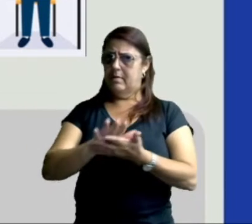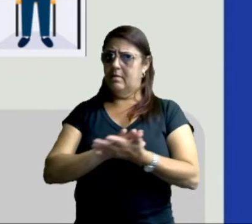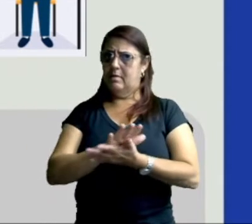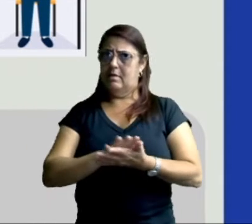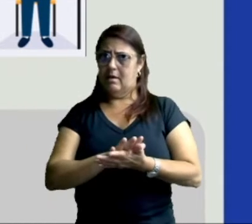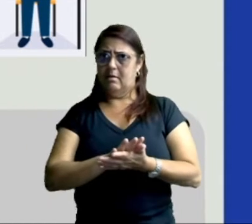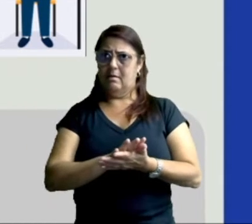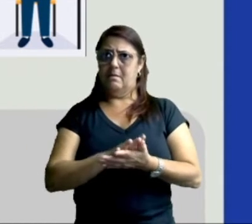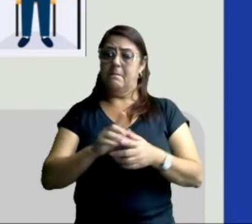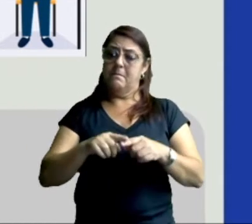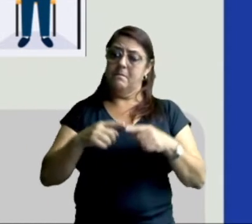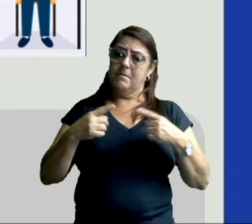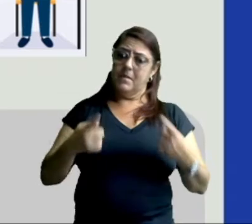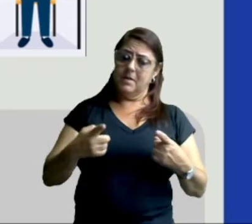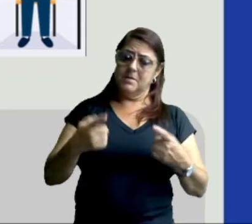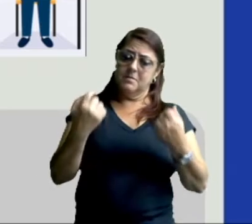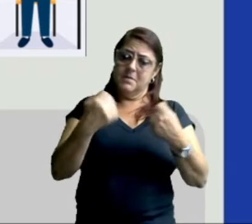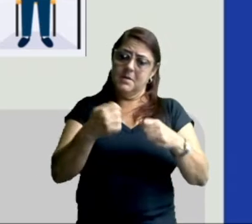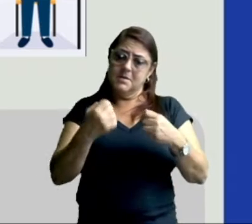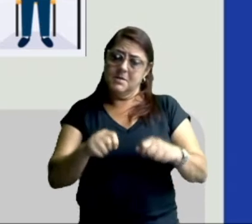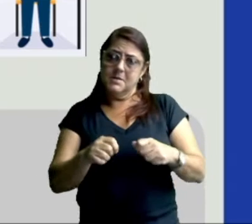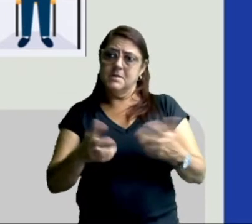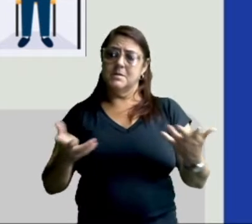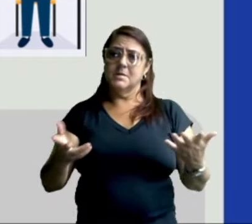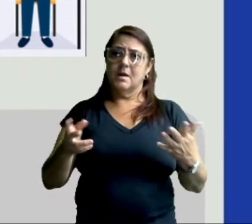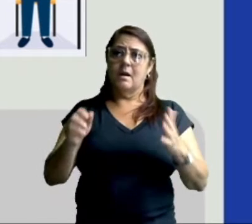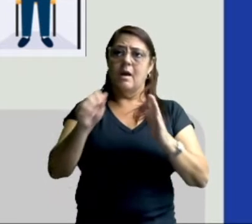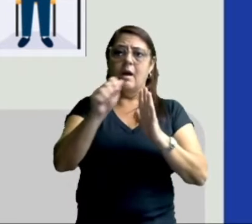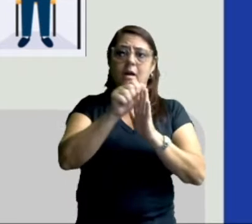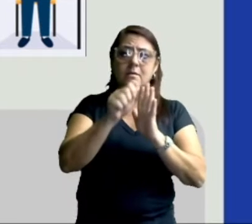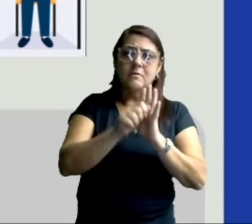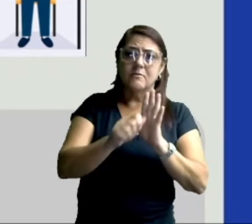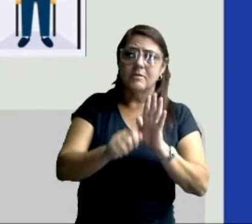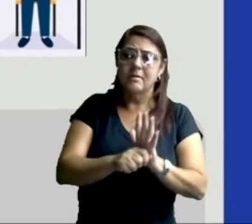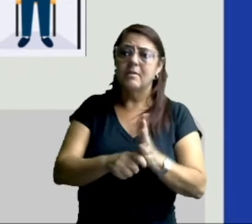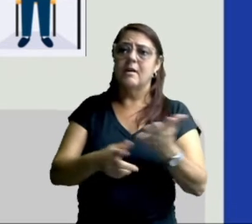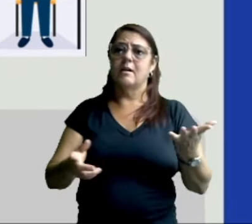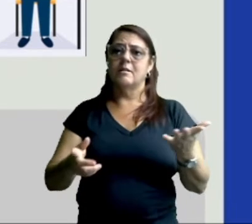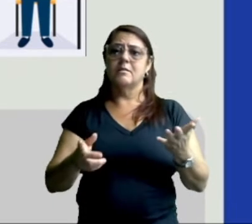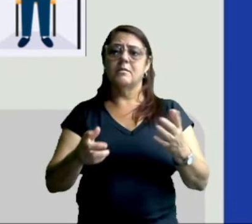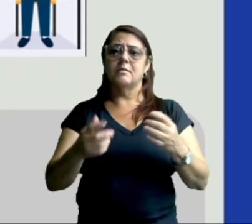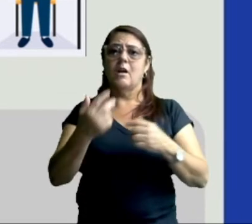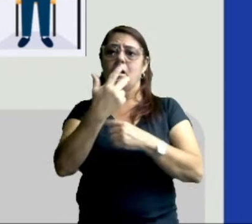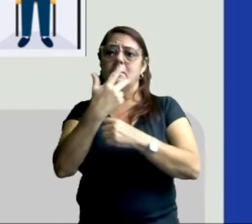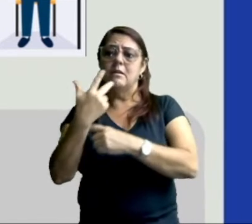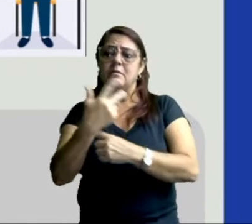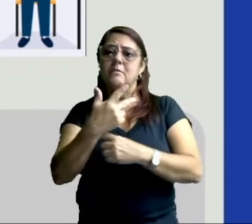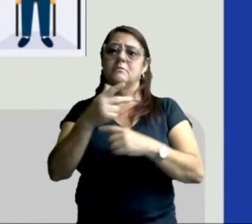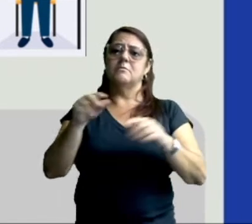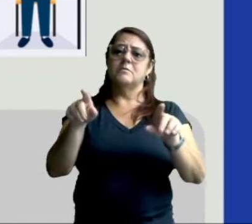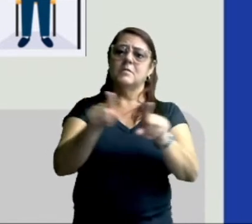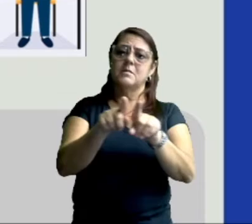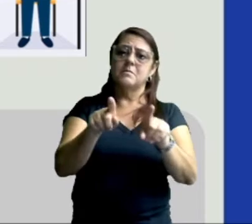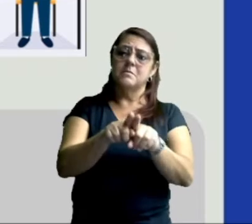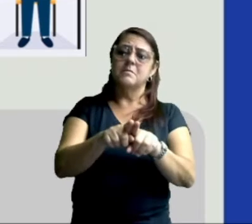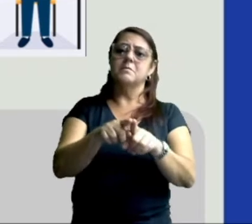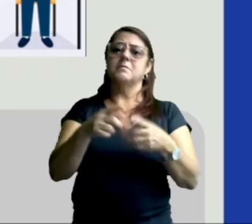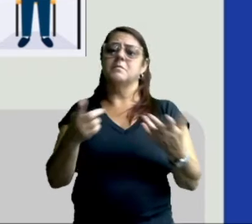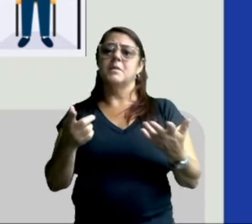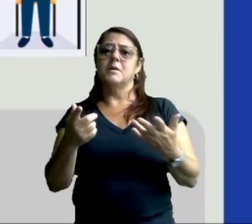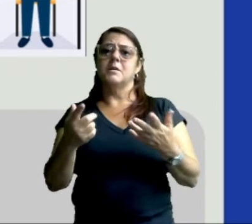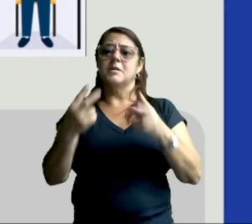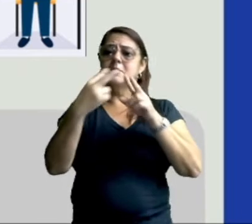problemas, né? É preciso mesclar atividades online com atividades offline, o que